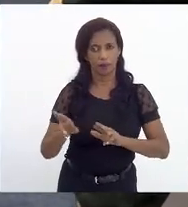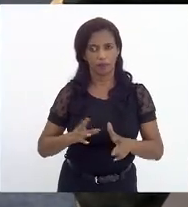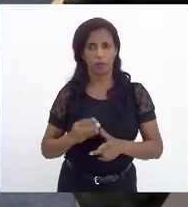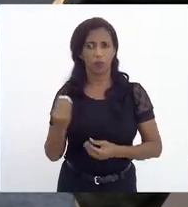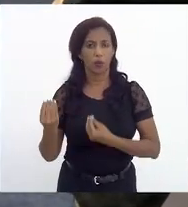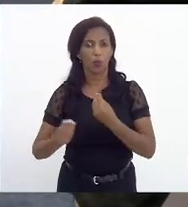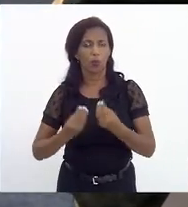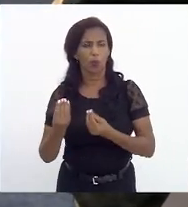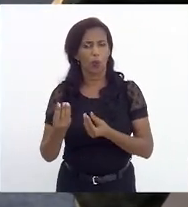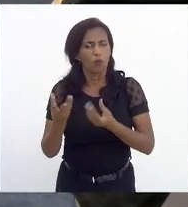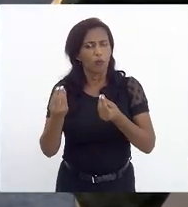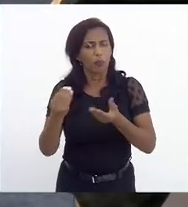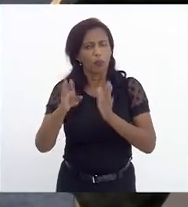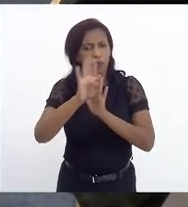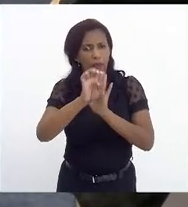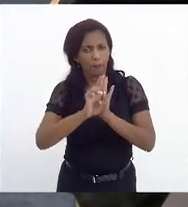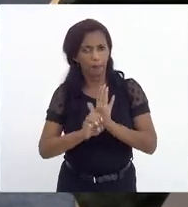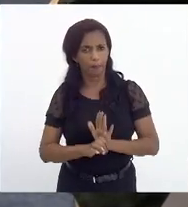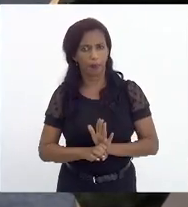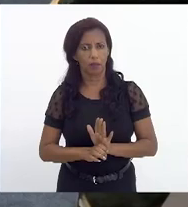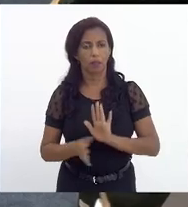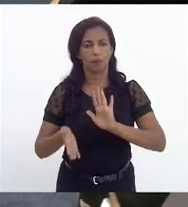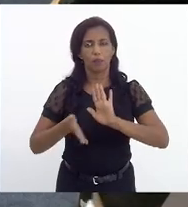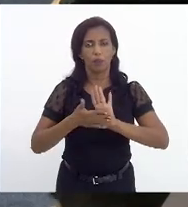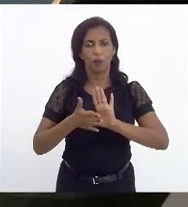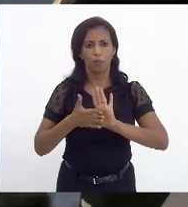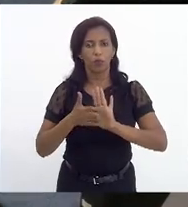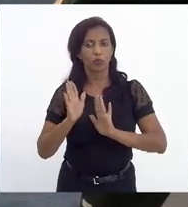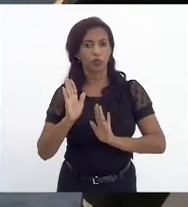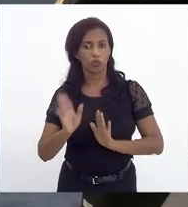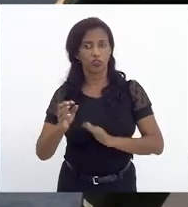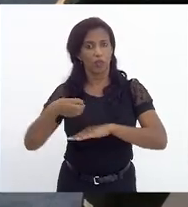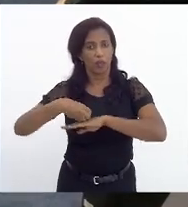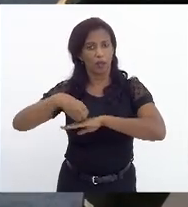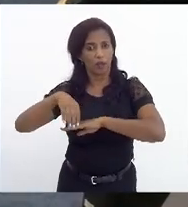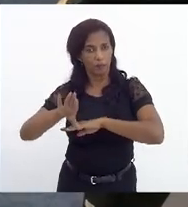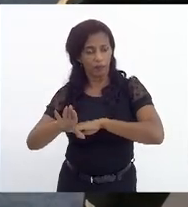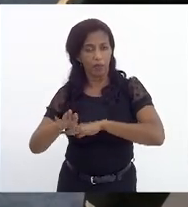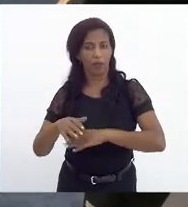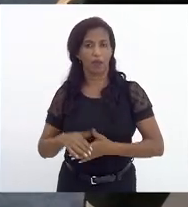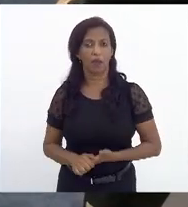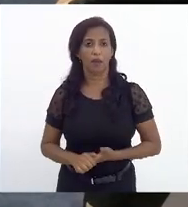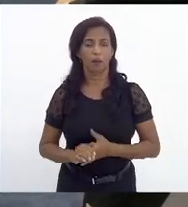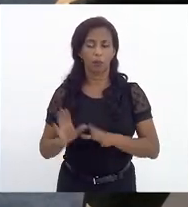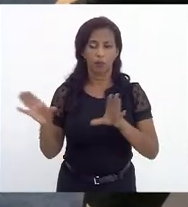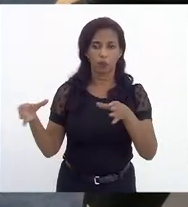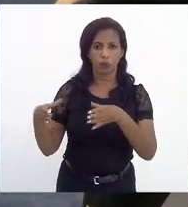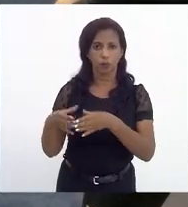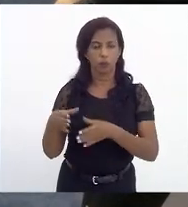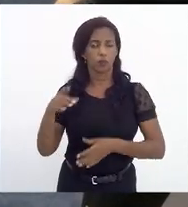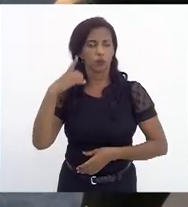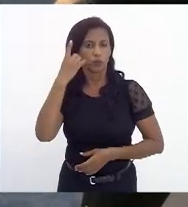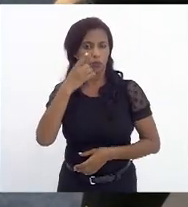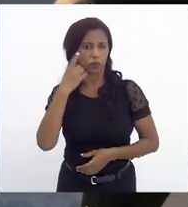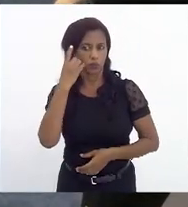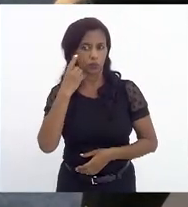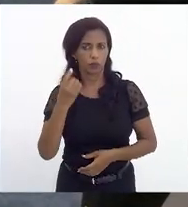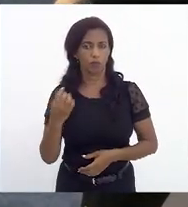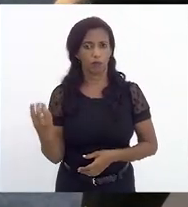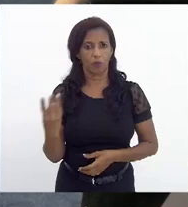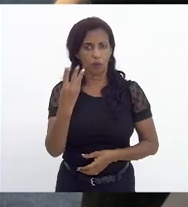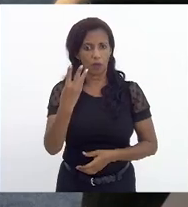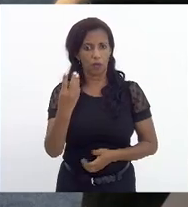Como foram muitas emendas, a proposta já é enviar para o colegiado de deputados